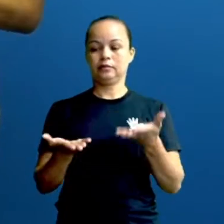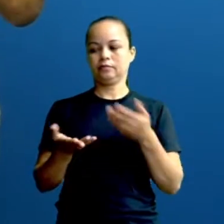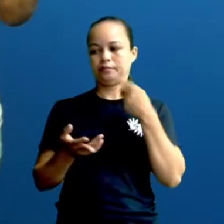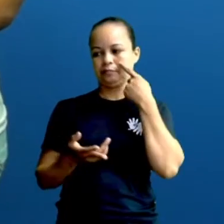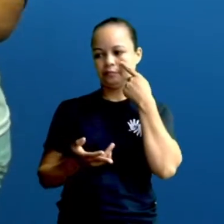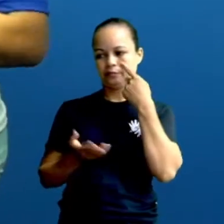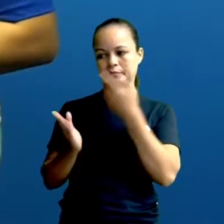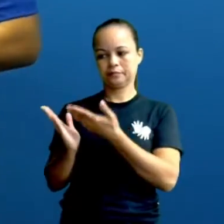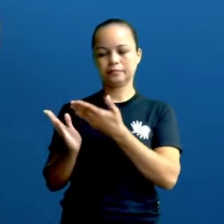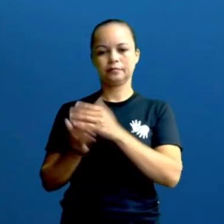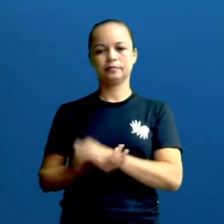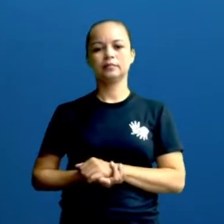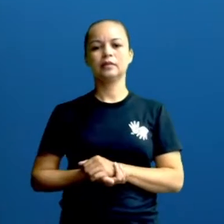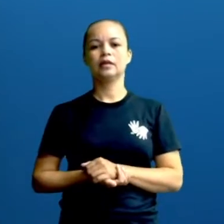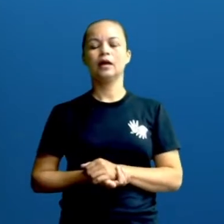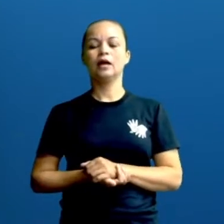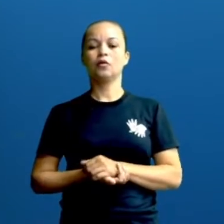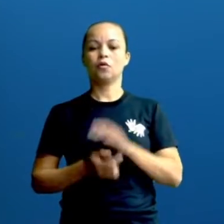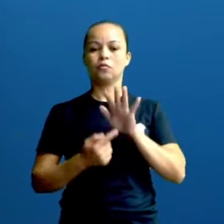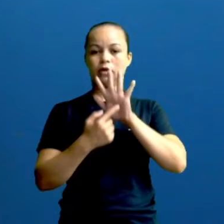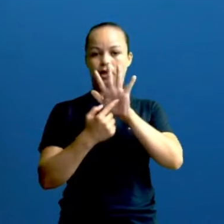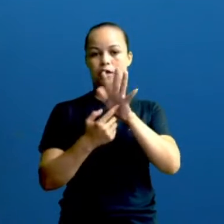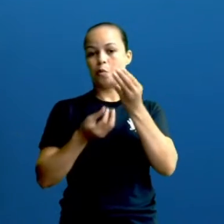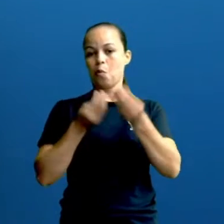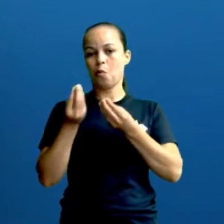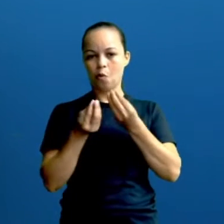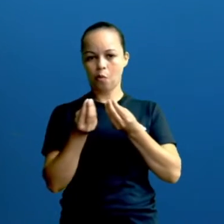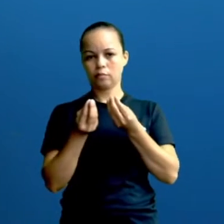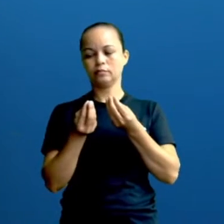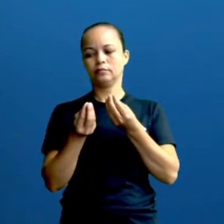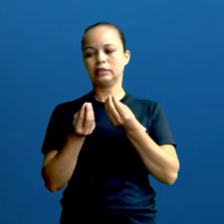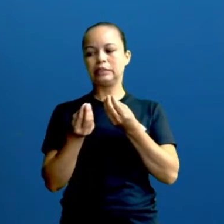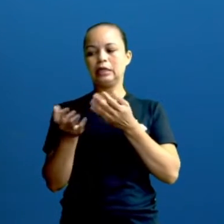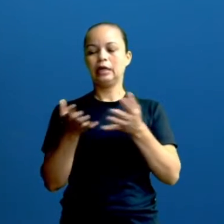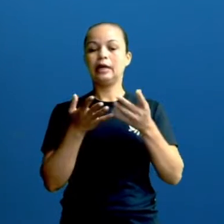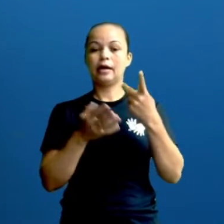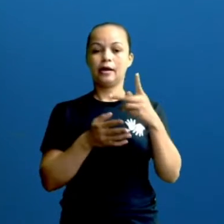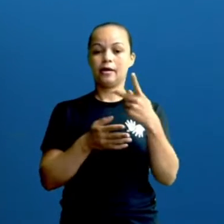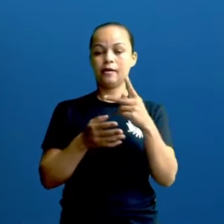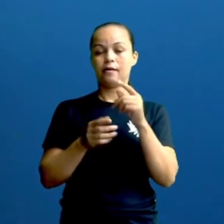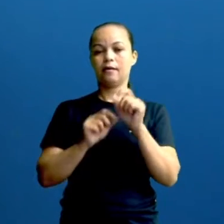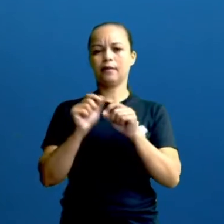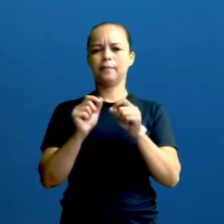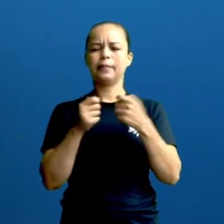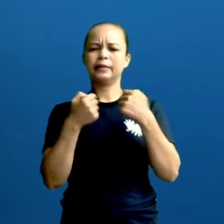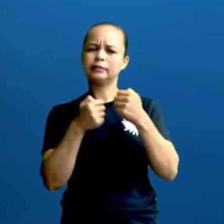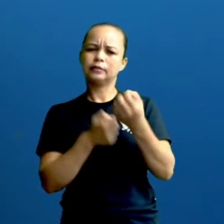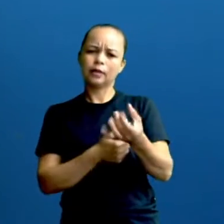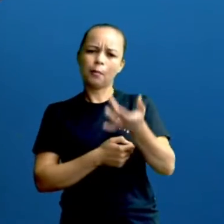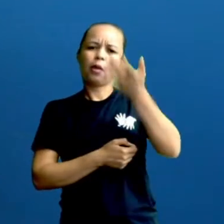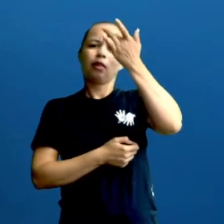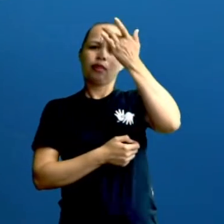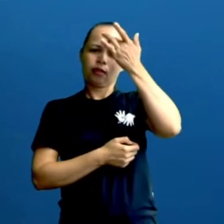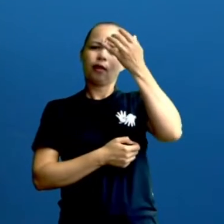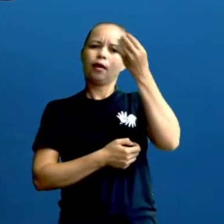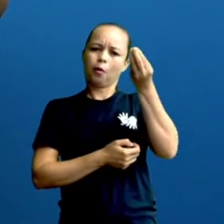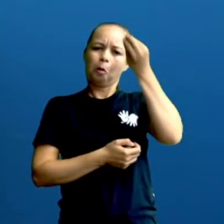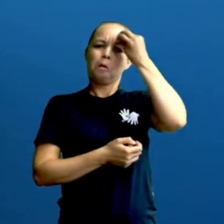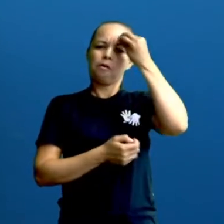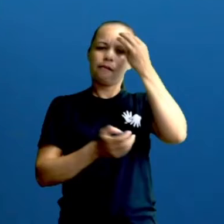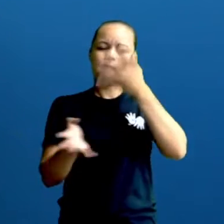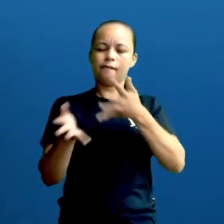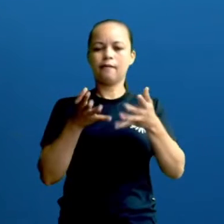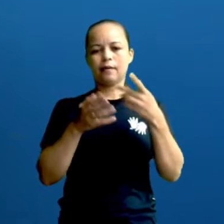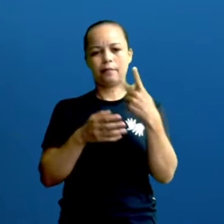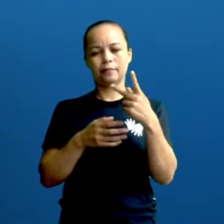vamos lá. Eu coloquei aqui a fórmula, tá? Essa fórmula, teremos que decorar ela um pouquinho, tá certo?